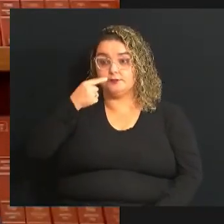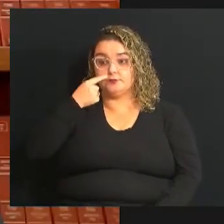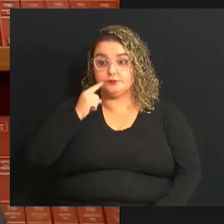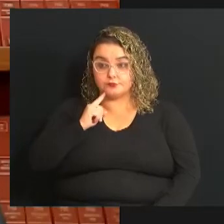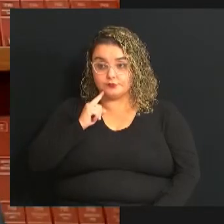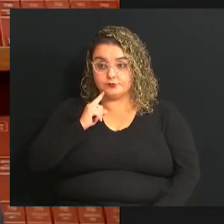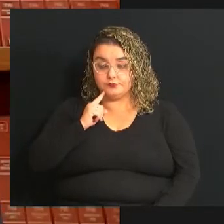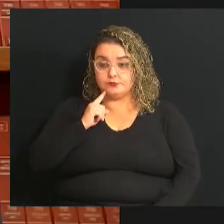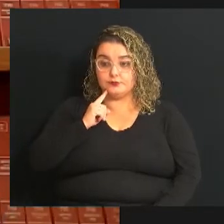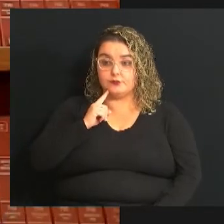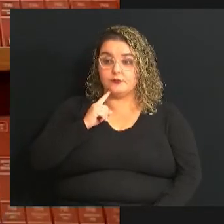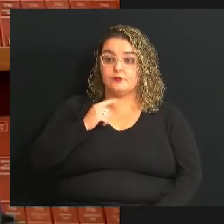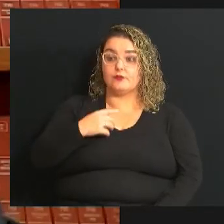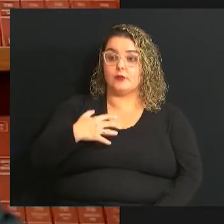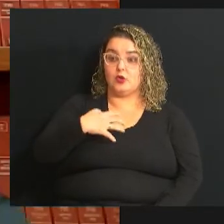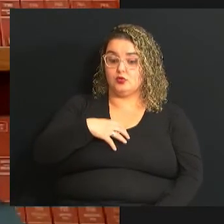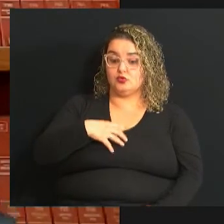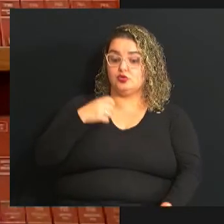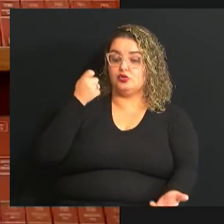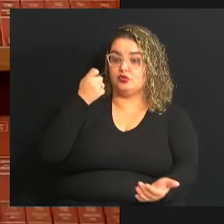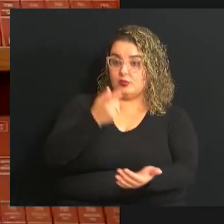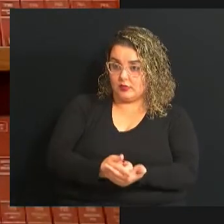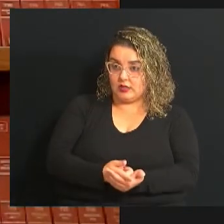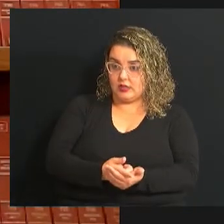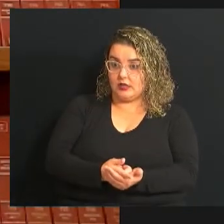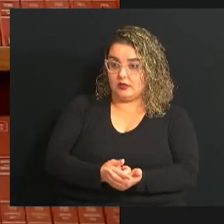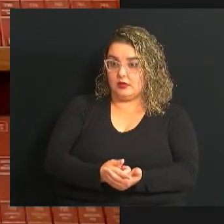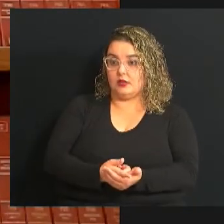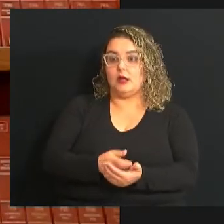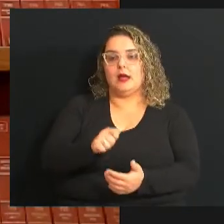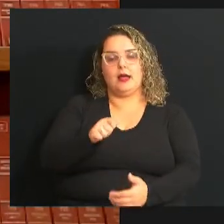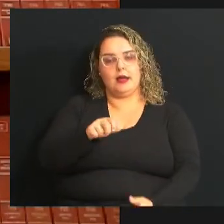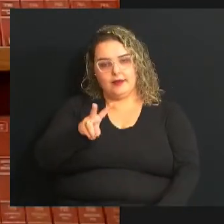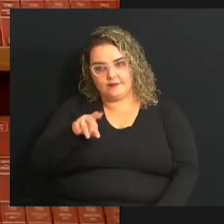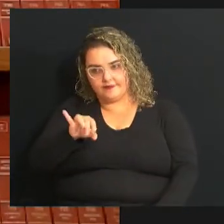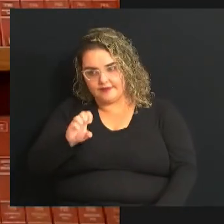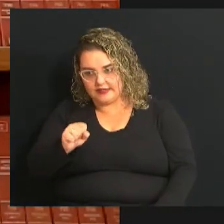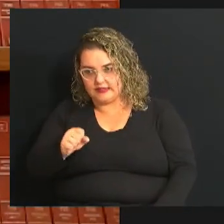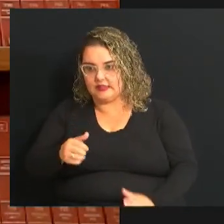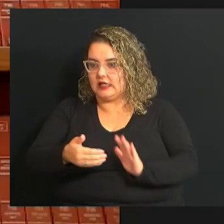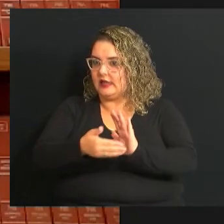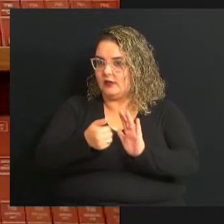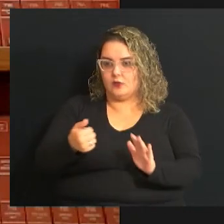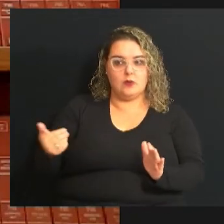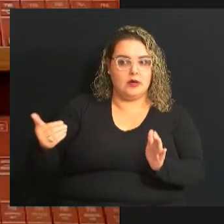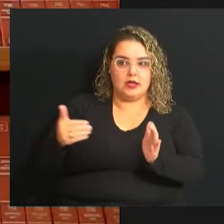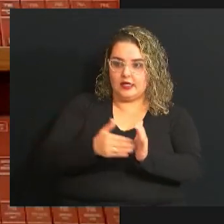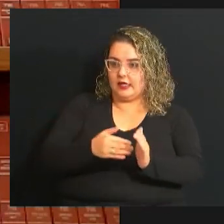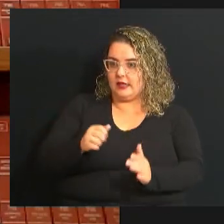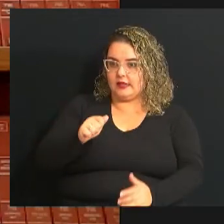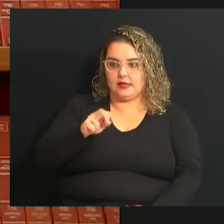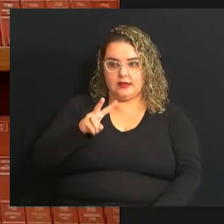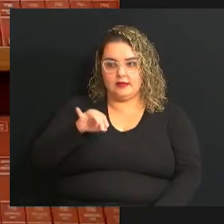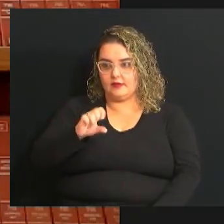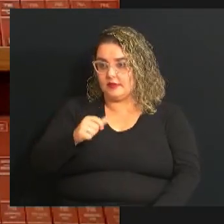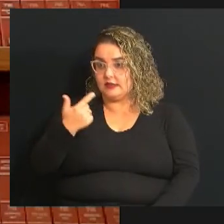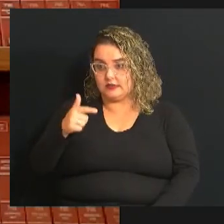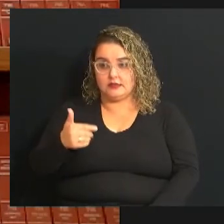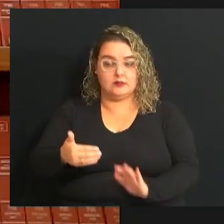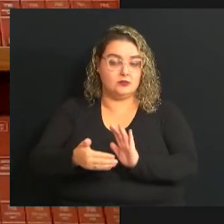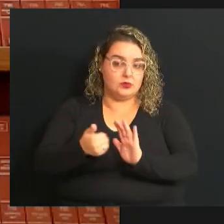é importante. A testagem, sempre que tiver sintoma, né, ela deve ser feita, pode ser na unidade básica,